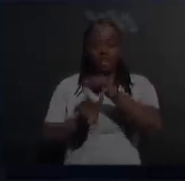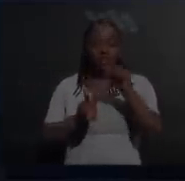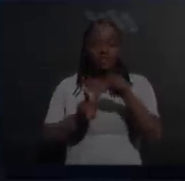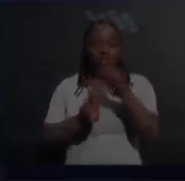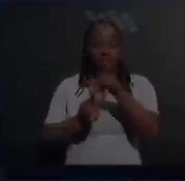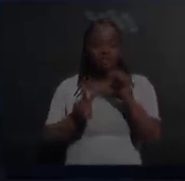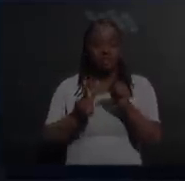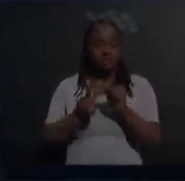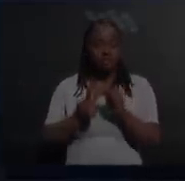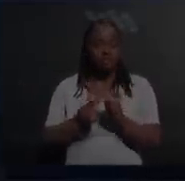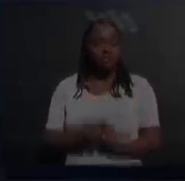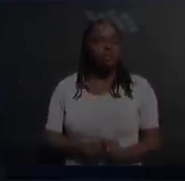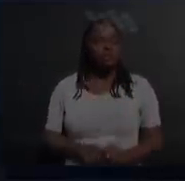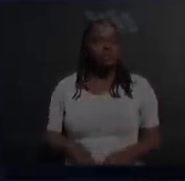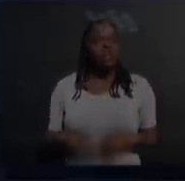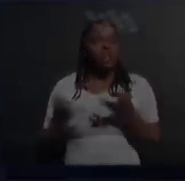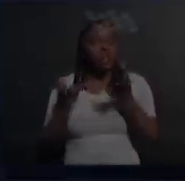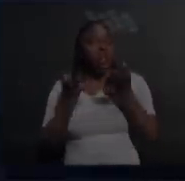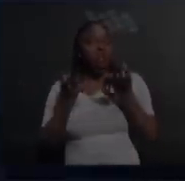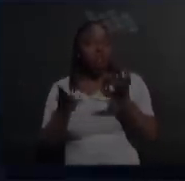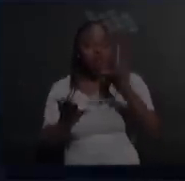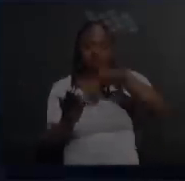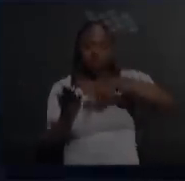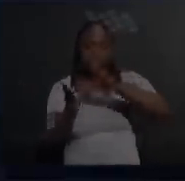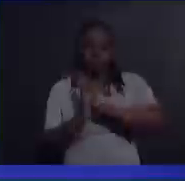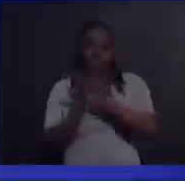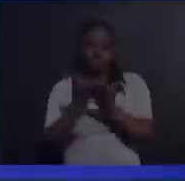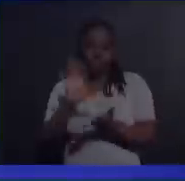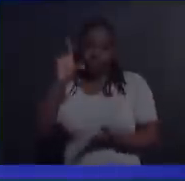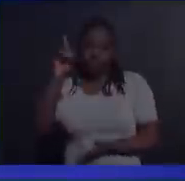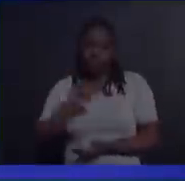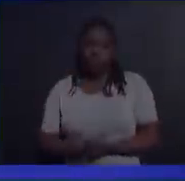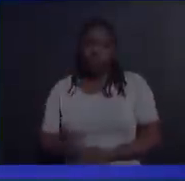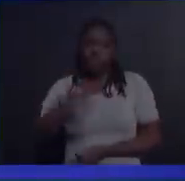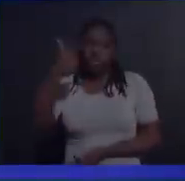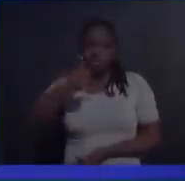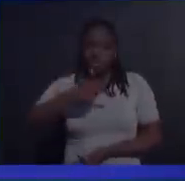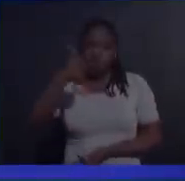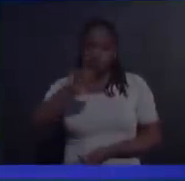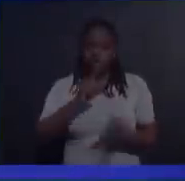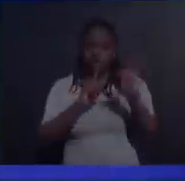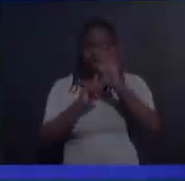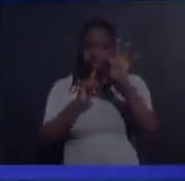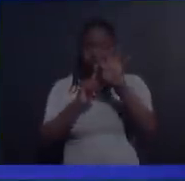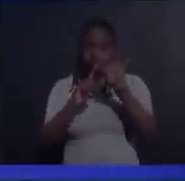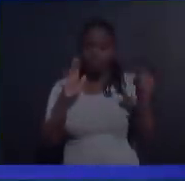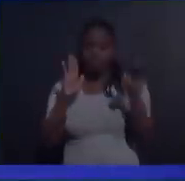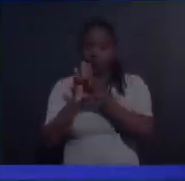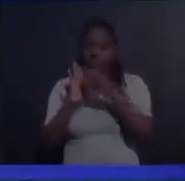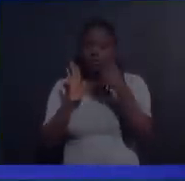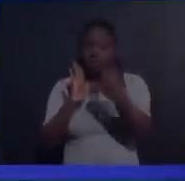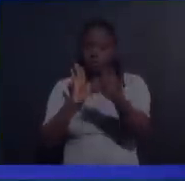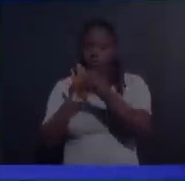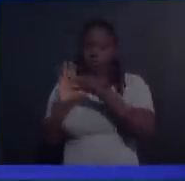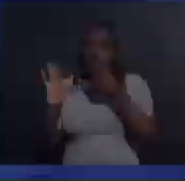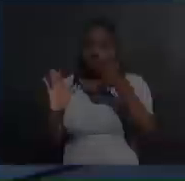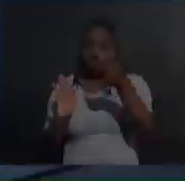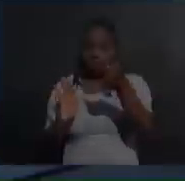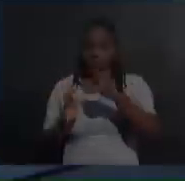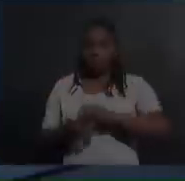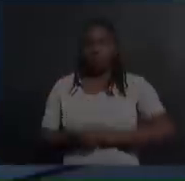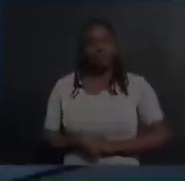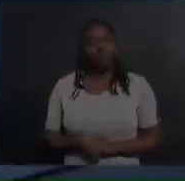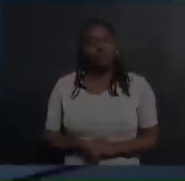formas, não é verdade? Então, eu gostaria que você abrisse sua Bíblia lá em 2 Timóteo, capítulo 1, versículo